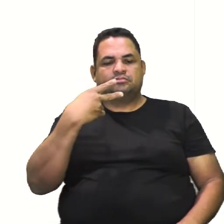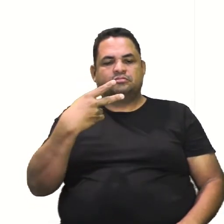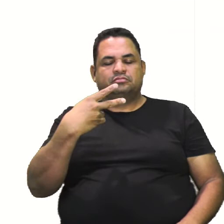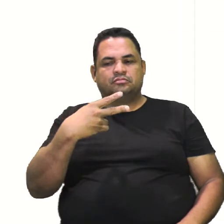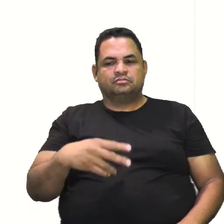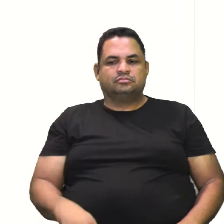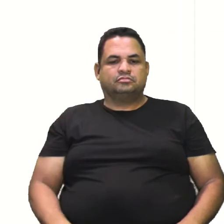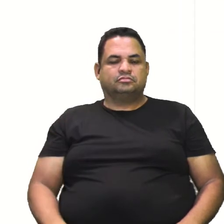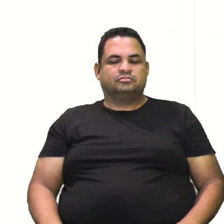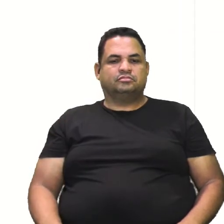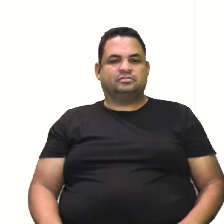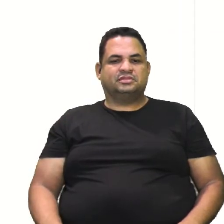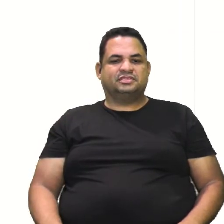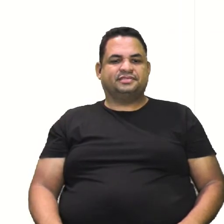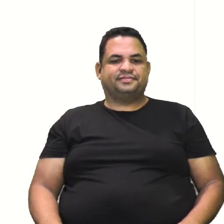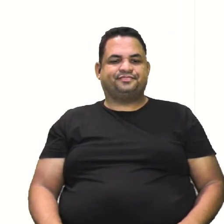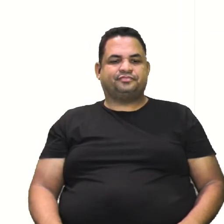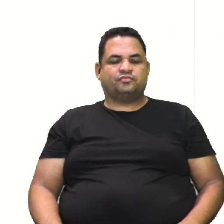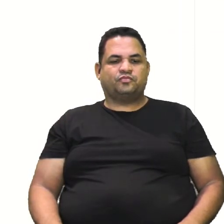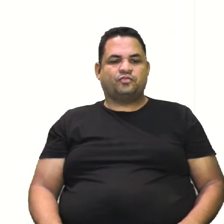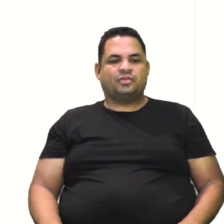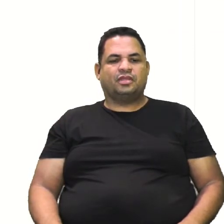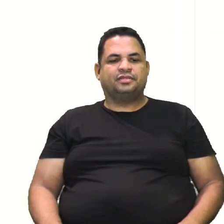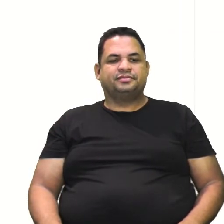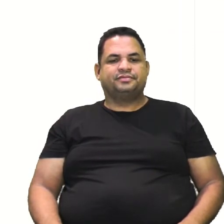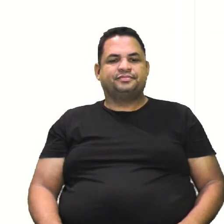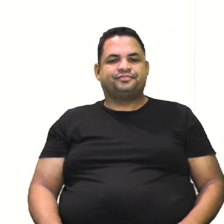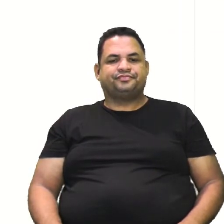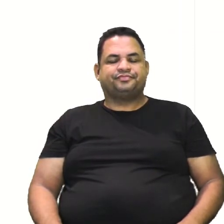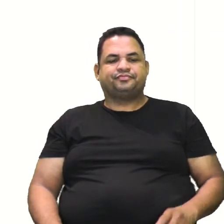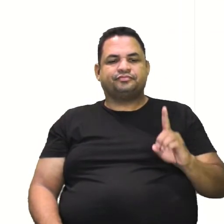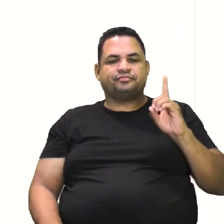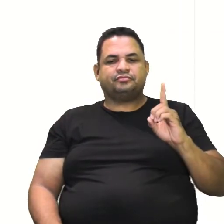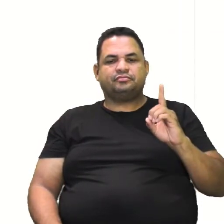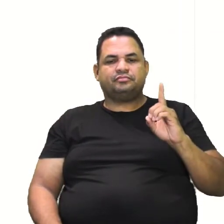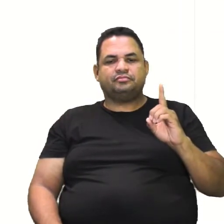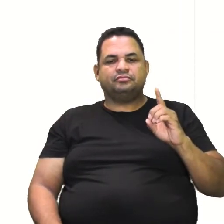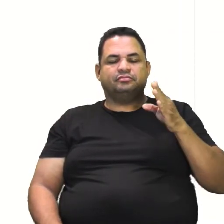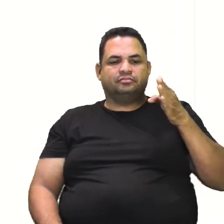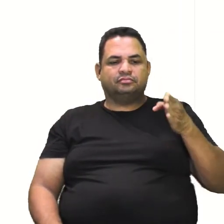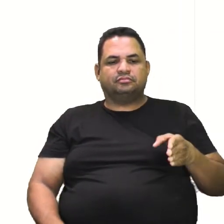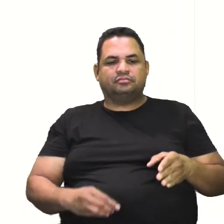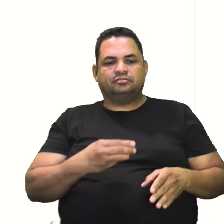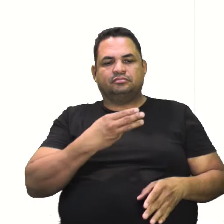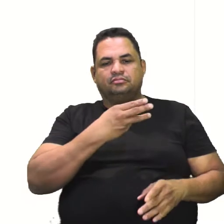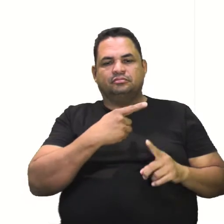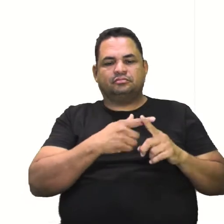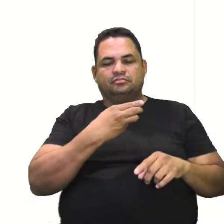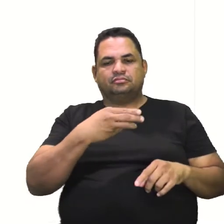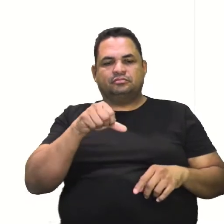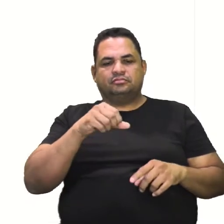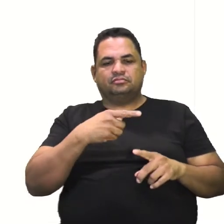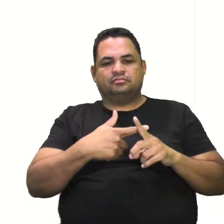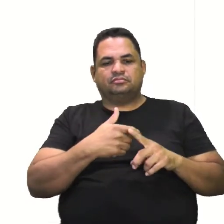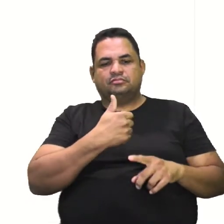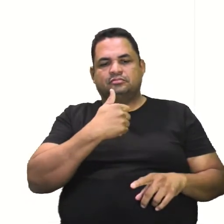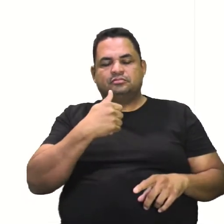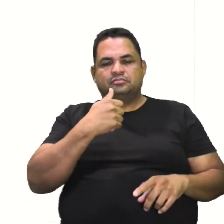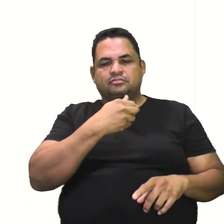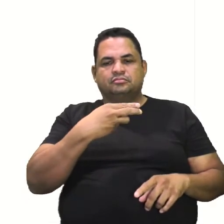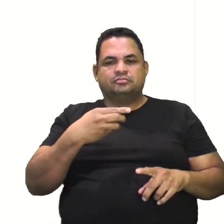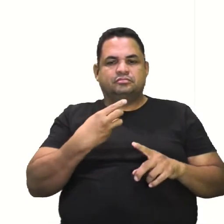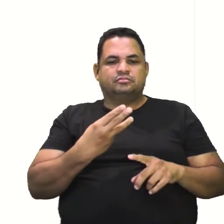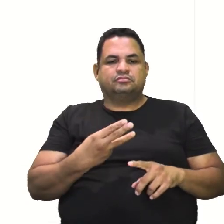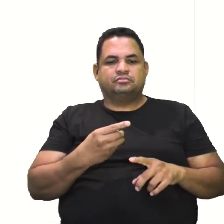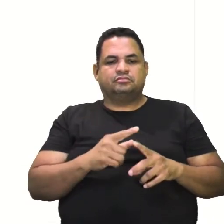Menos 1 ao quadrado. Não, 1, né? 1 positivo. Vamos lá, então. Distância vai ser o módulo de 3 vezes 3. 9 mais 1